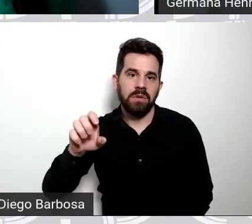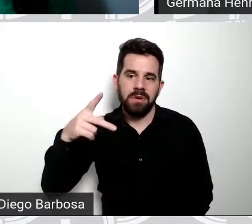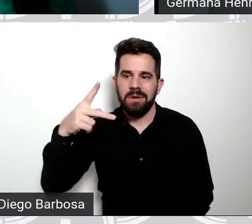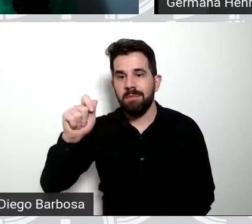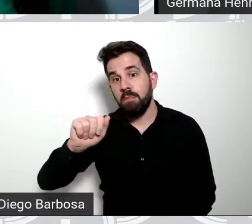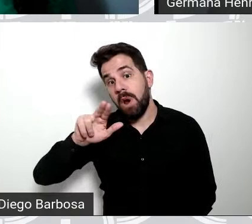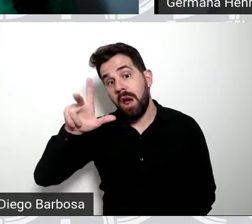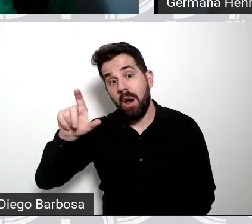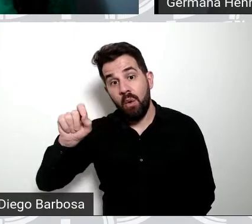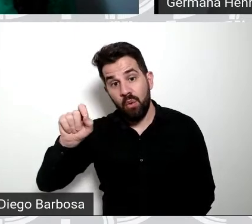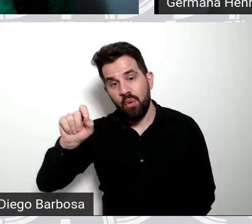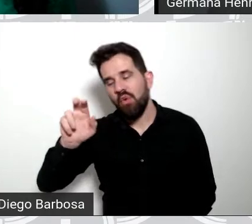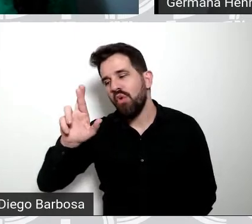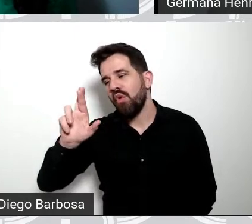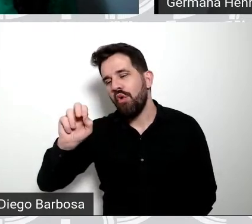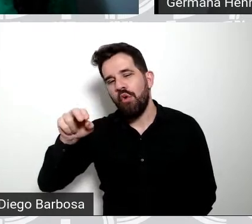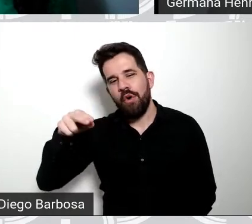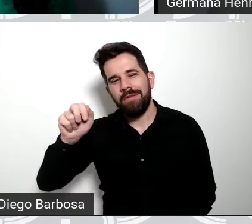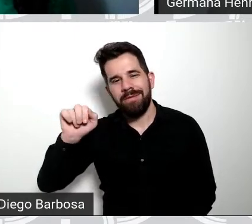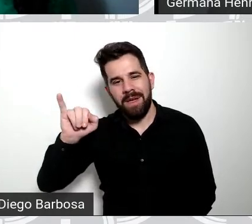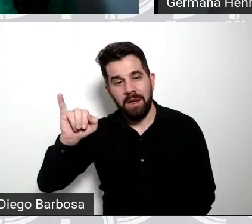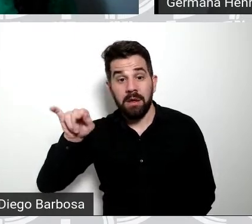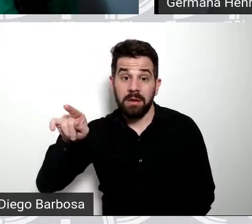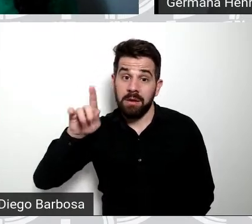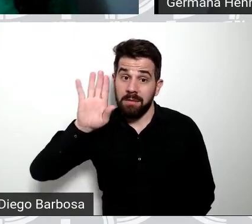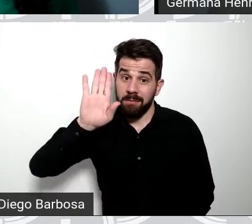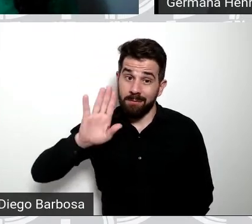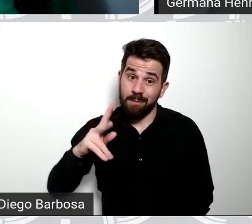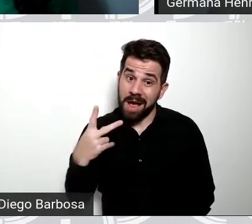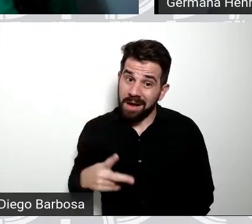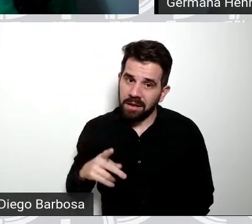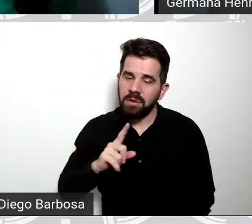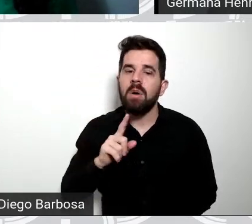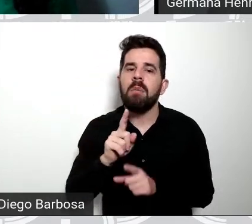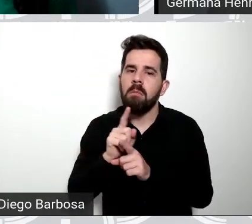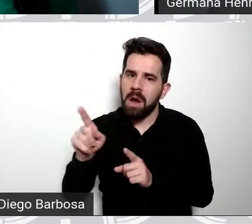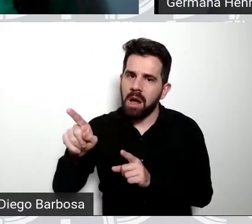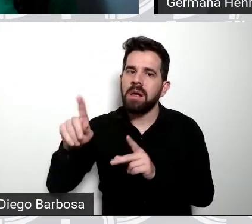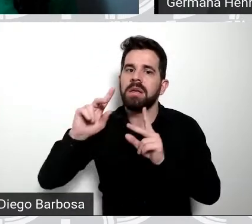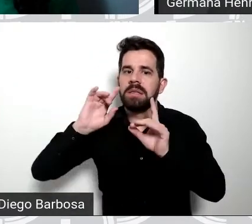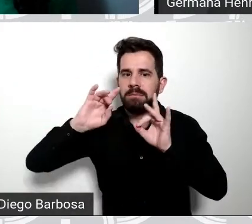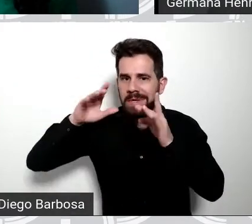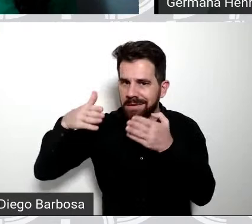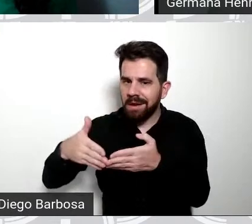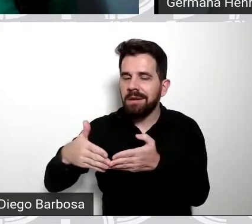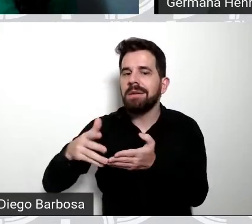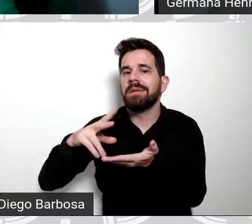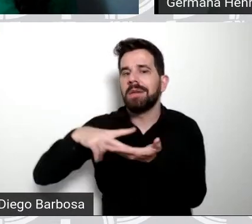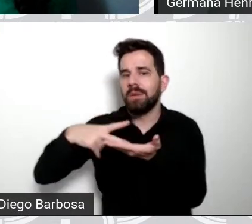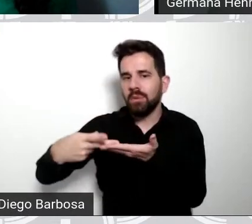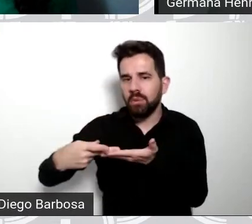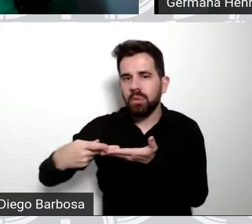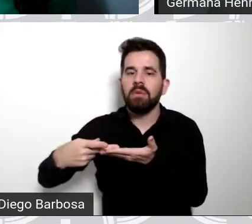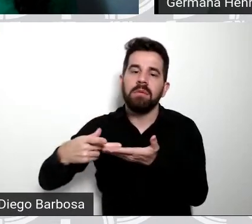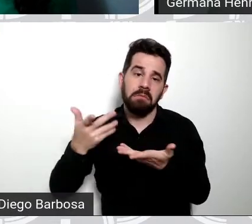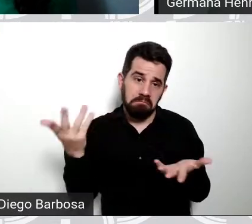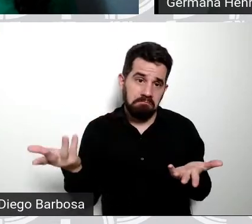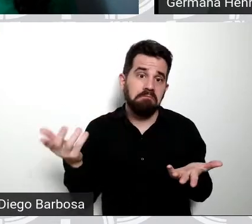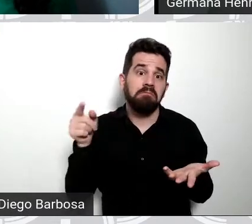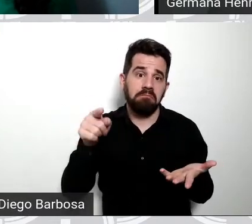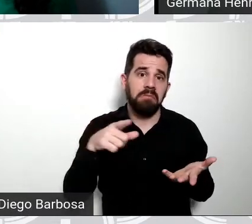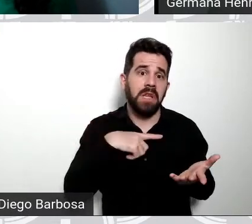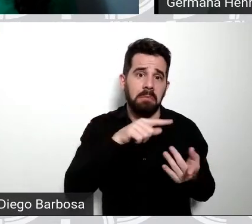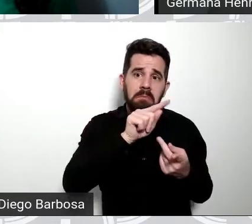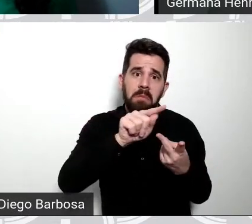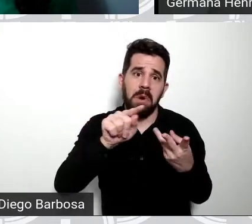mas que é ensaísta e tradutor, né? E foi, então, a partir daí, da coleção Nobel, que eu